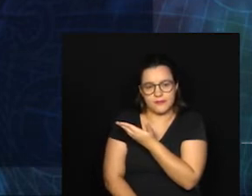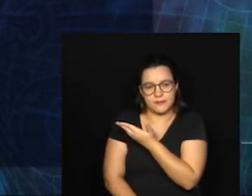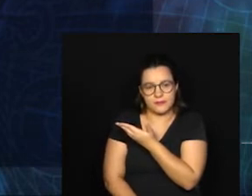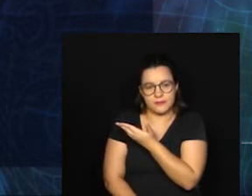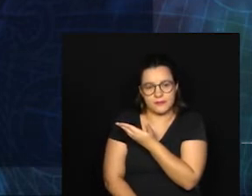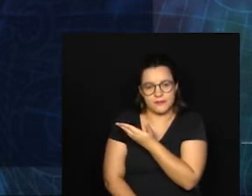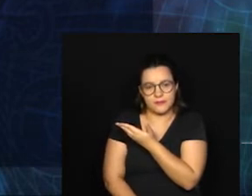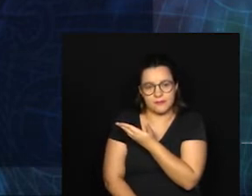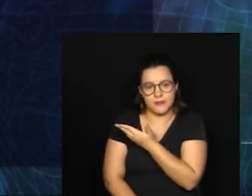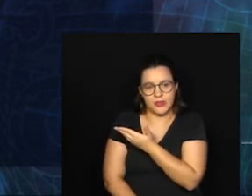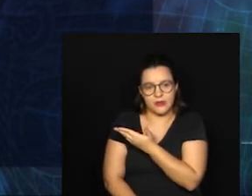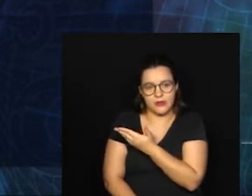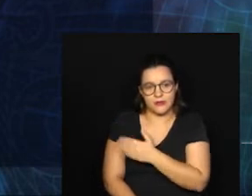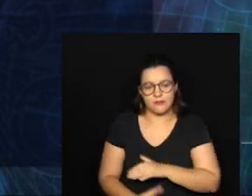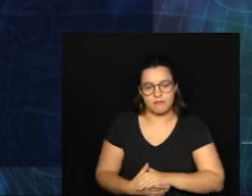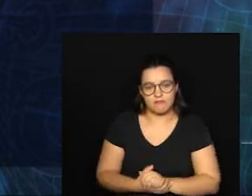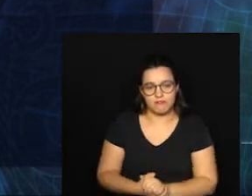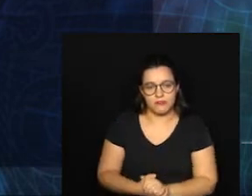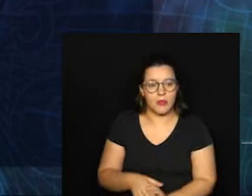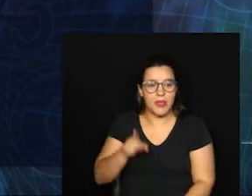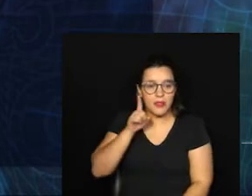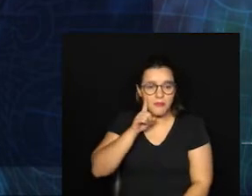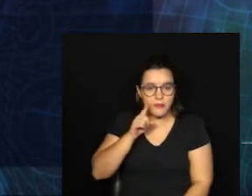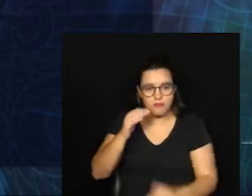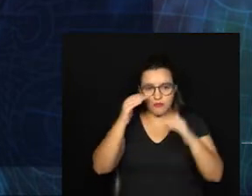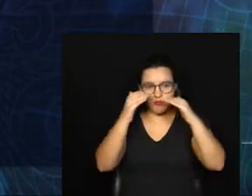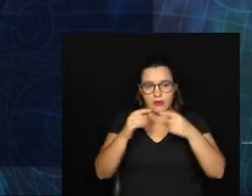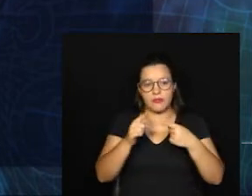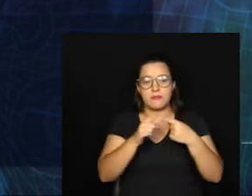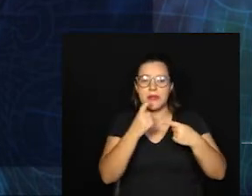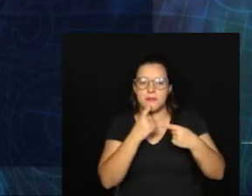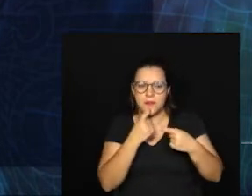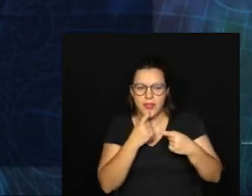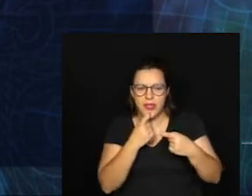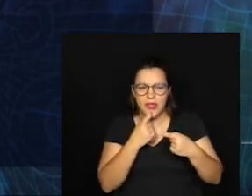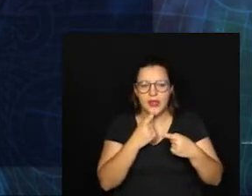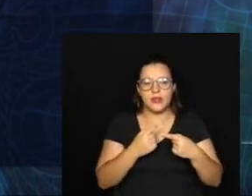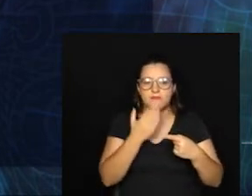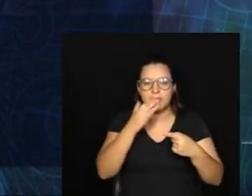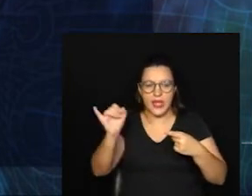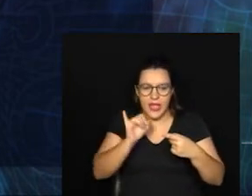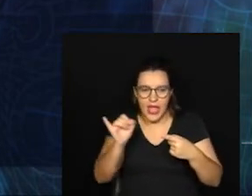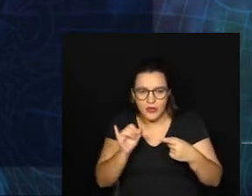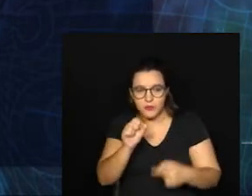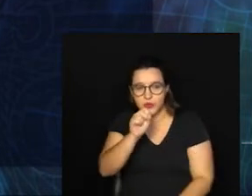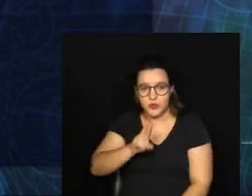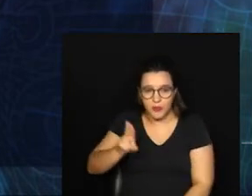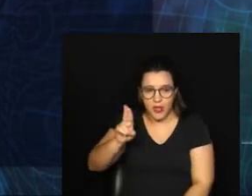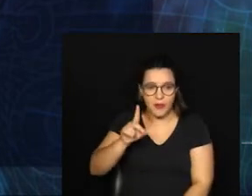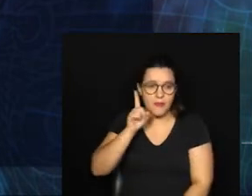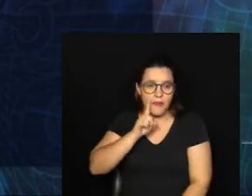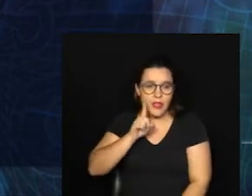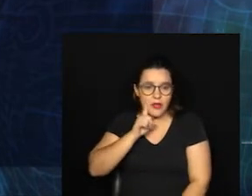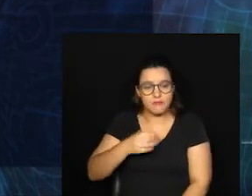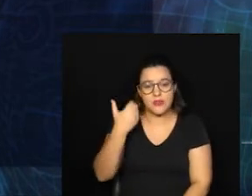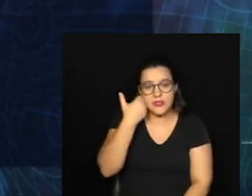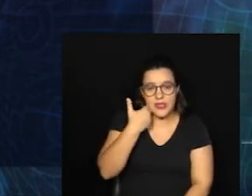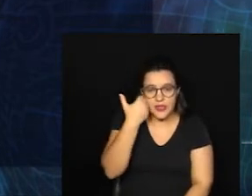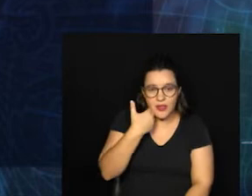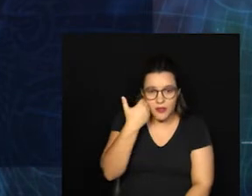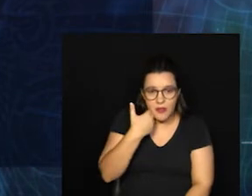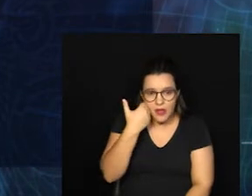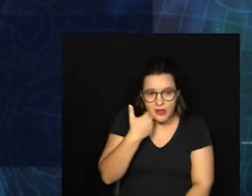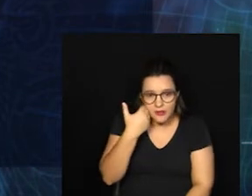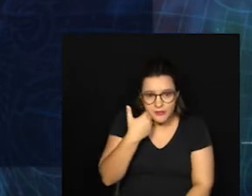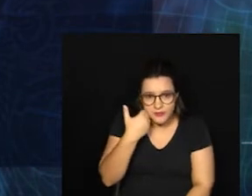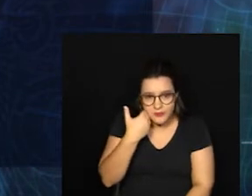6.141. Logo na sequência, vem aí Santa Bárbara do Oeste com 5.744 e depois